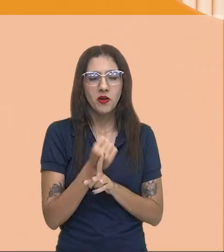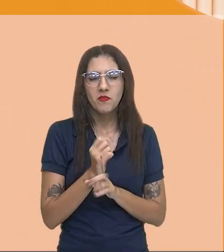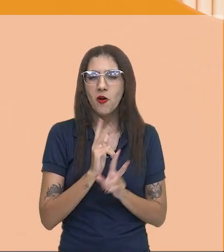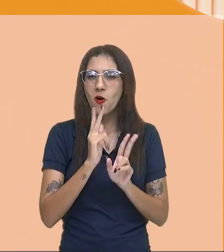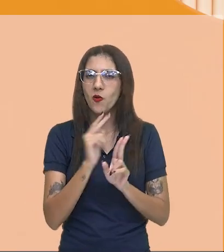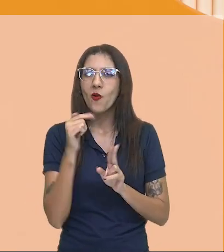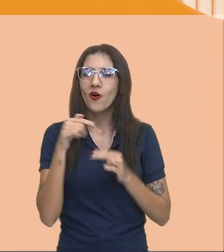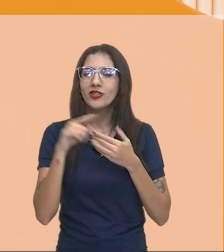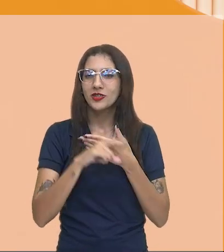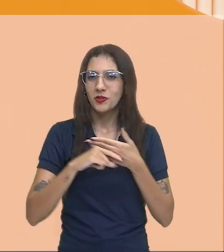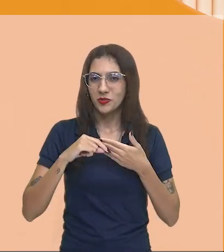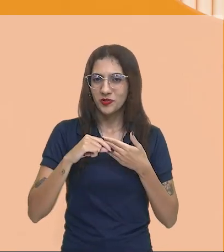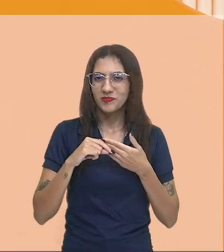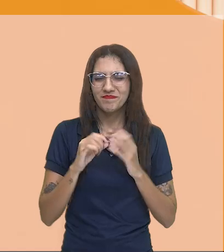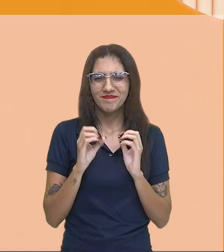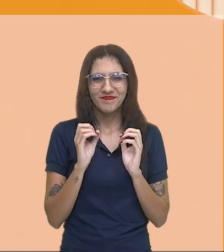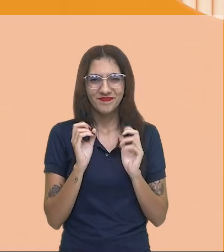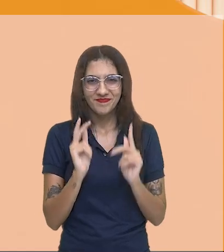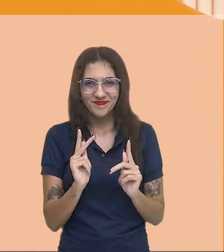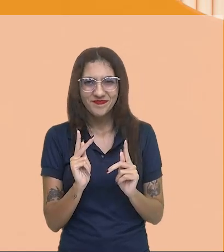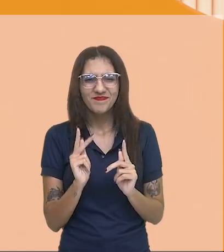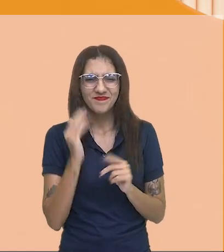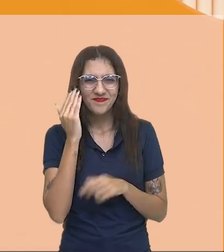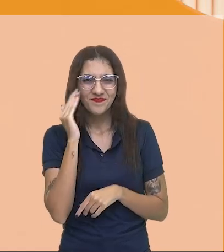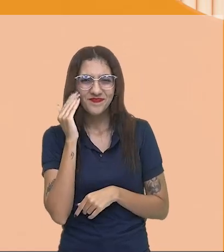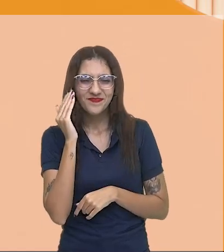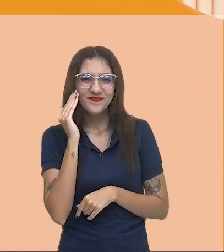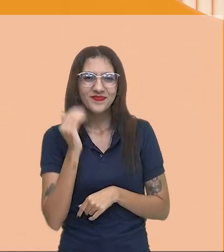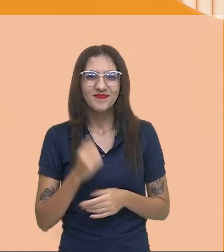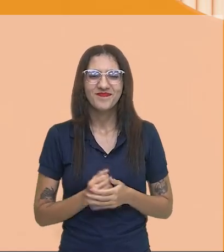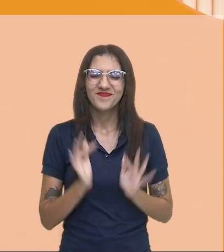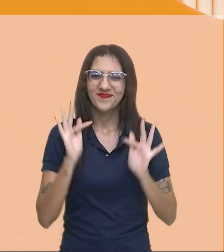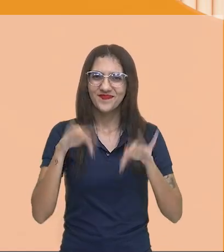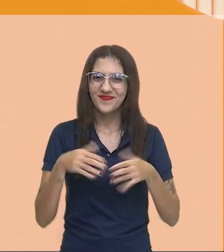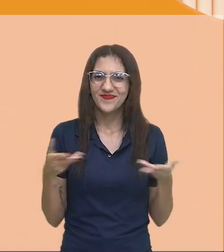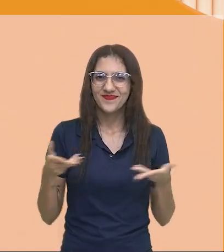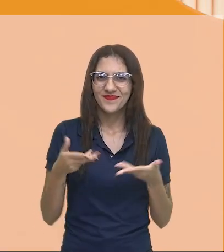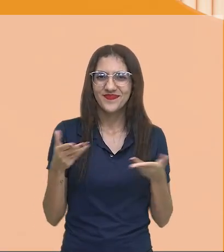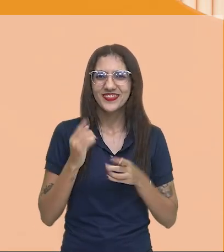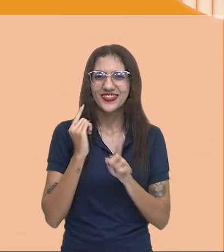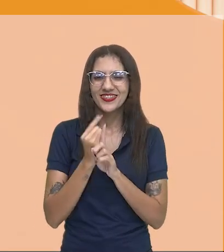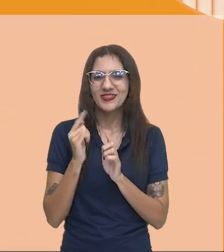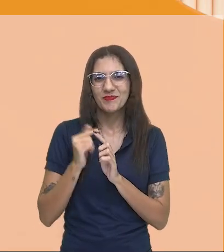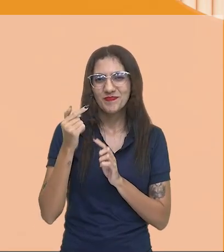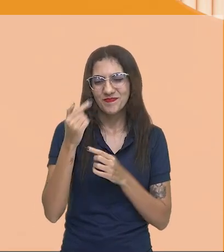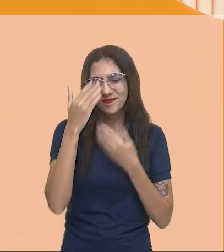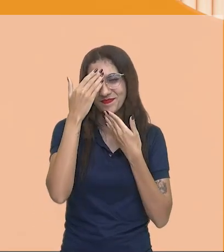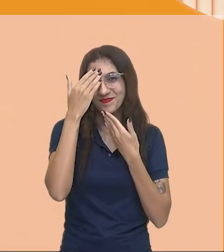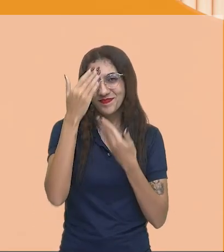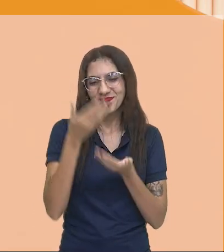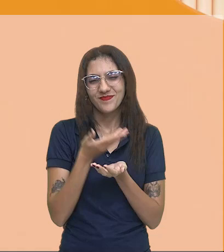White Mills propôs. Ok? Tá claro? Gente, até a próxima aula e obrigado pela